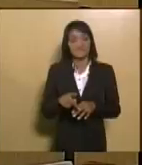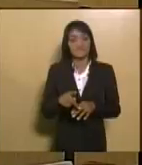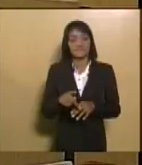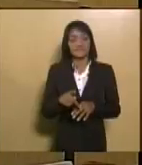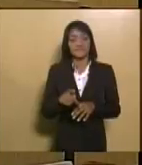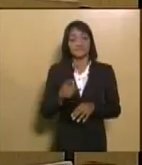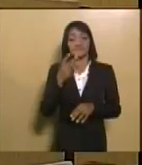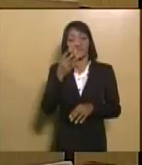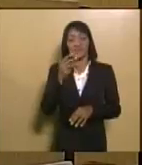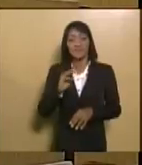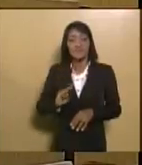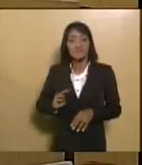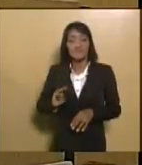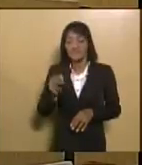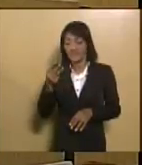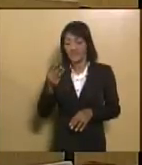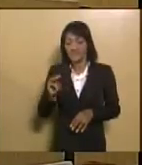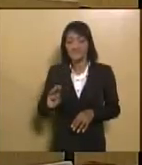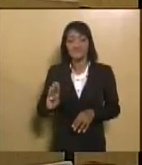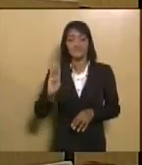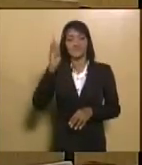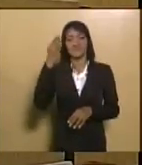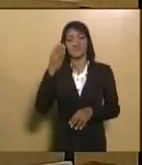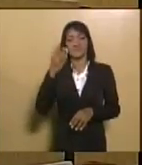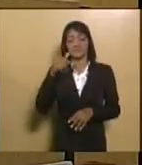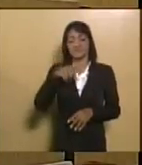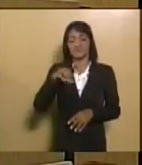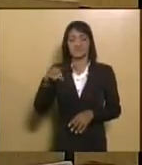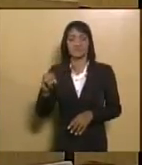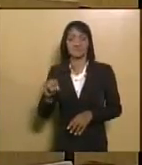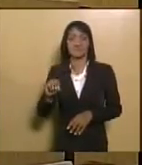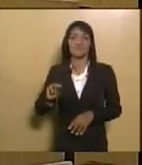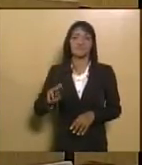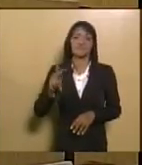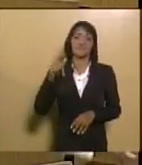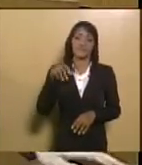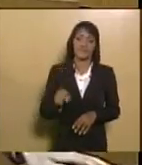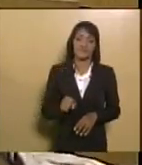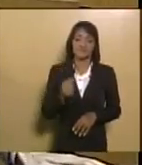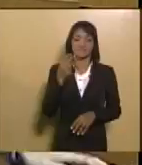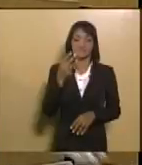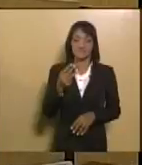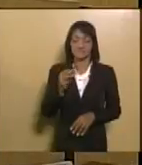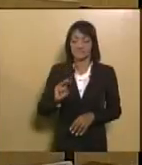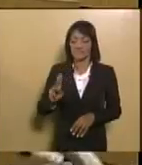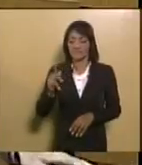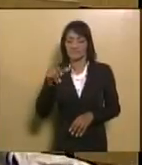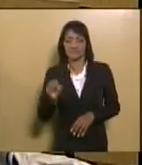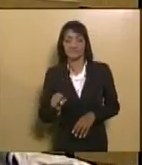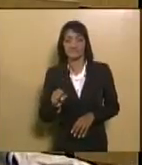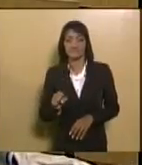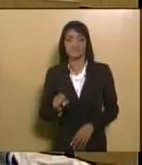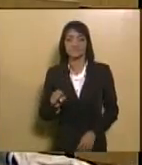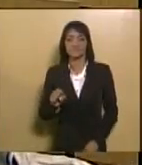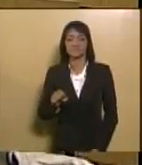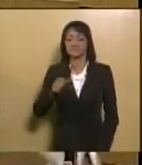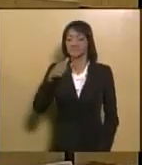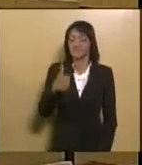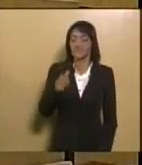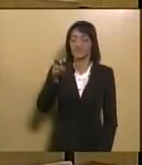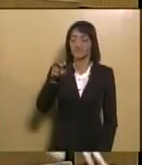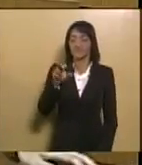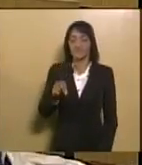bilhões e 711 milhões. E no ano passado, no mesmo período, 3 milhões e 150